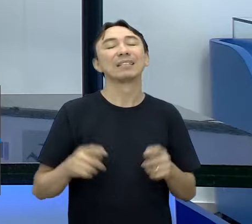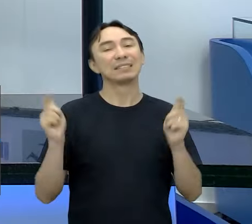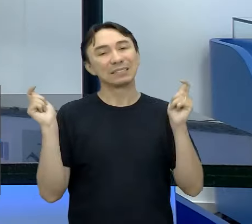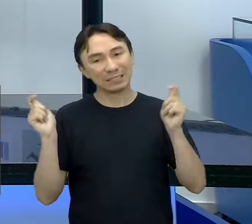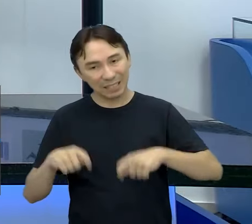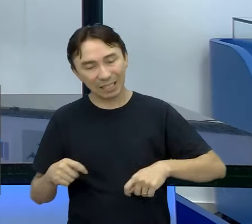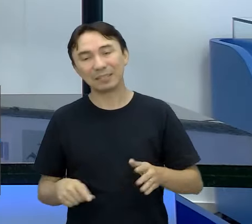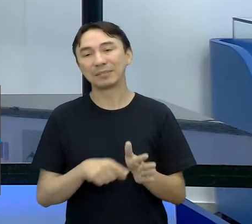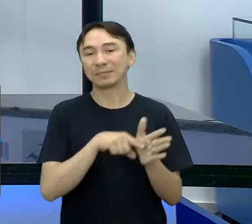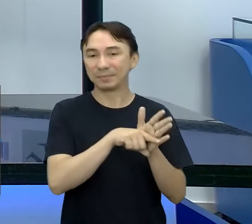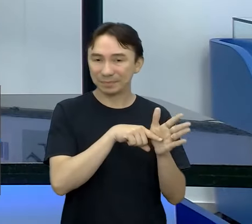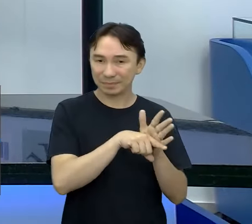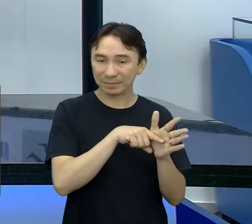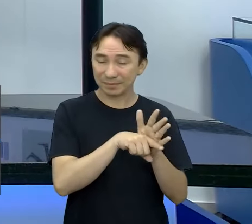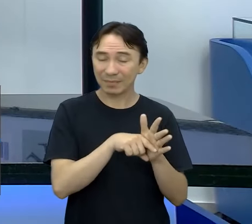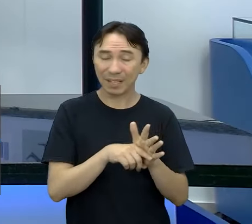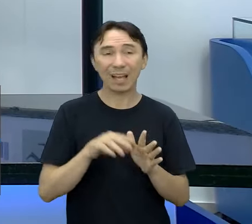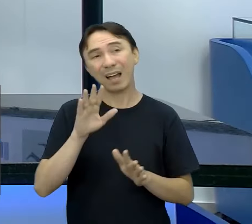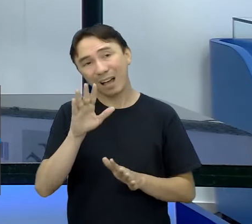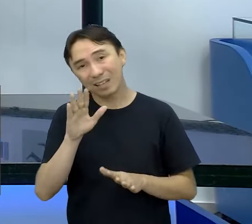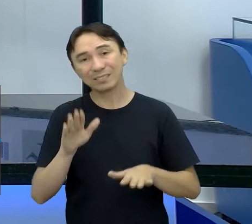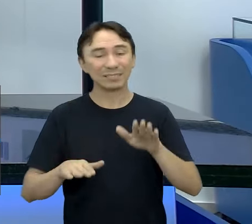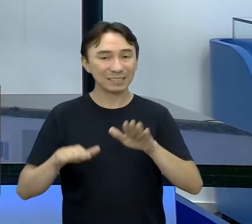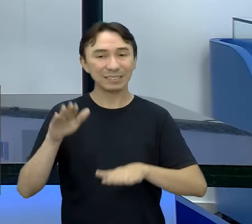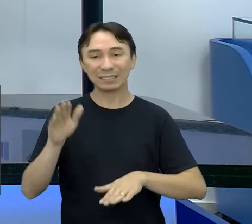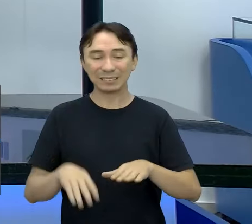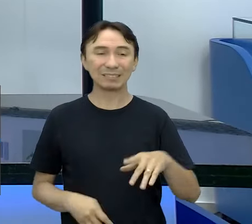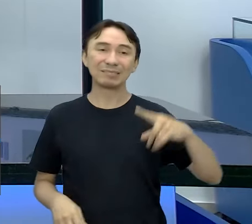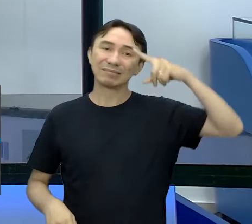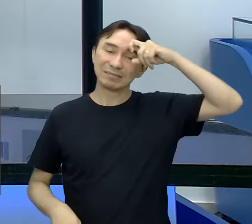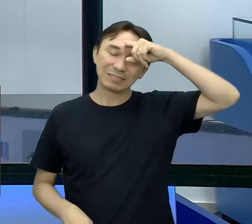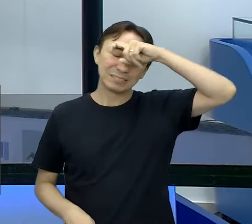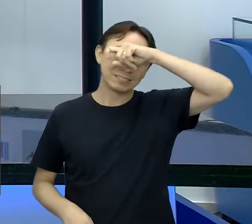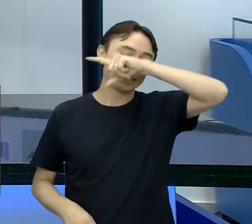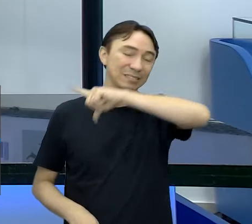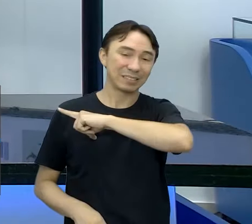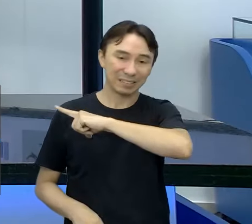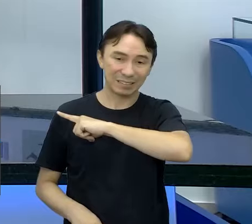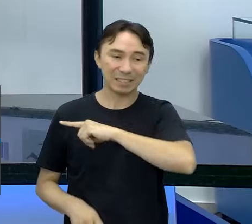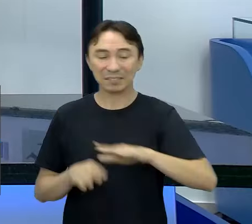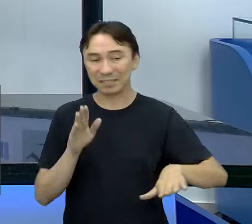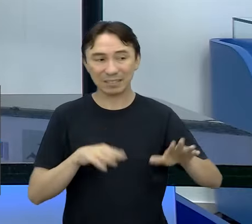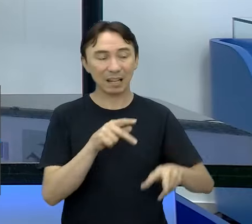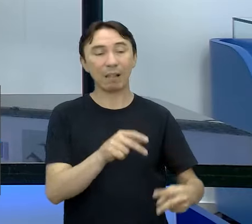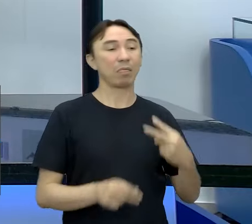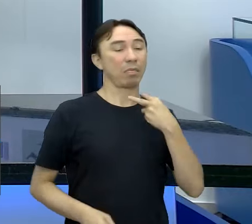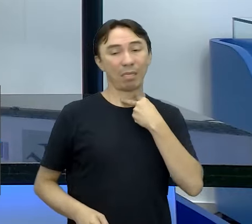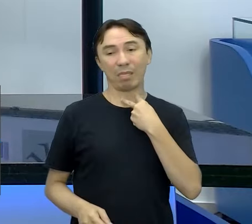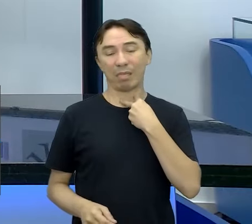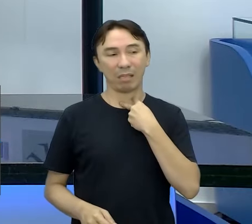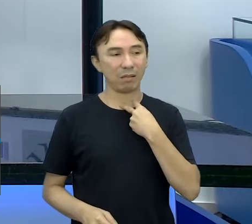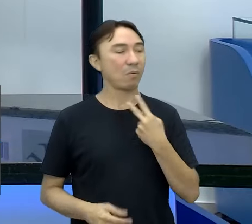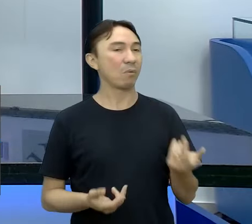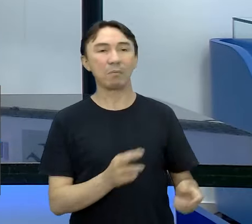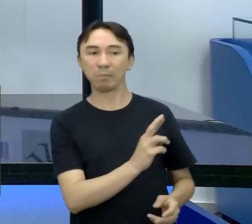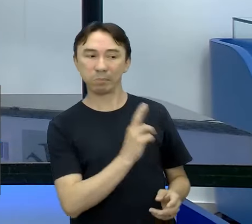Mas, mesmo assim, você encontra dificuldades. Às vezes, a pessoa não vai estar disponível pra responder, não quer responder. Às vezes, você tem